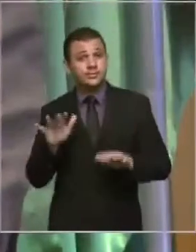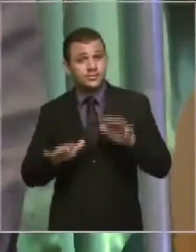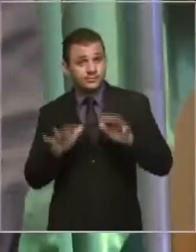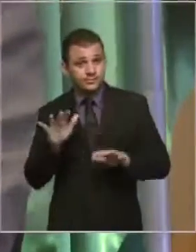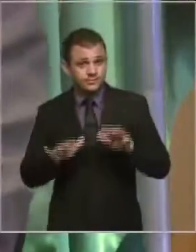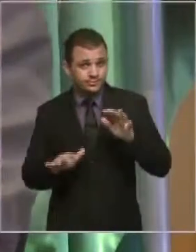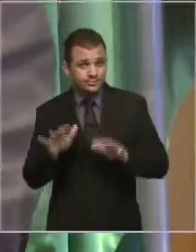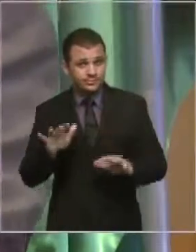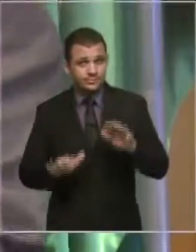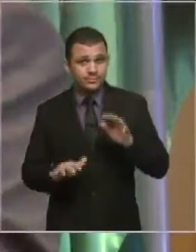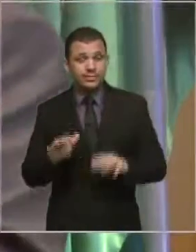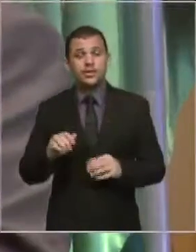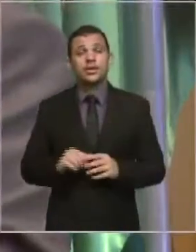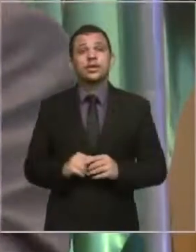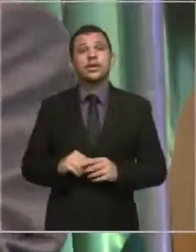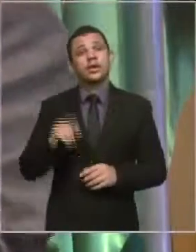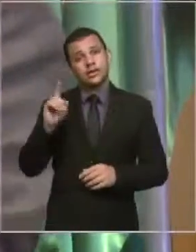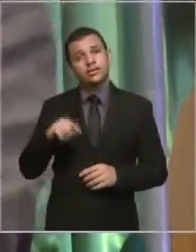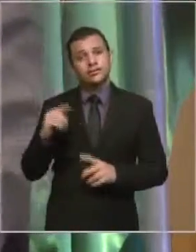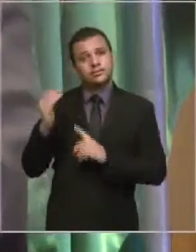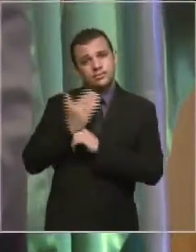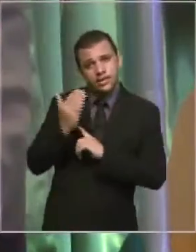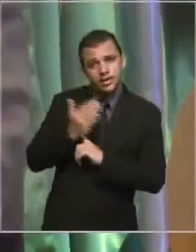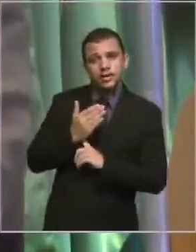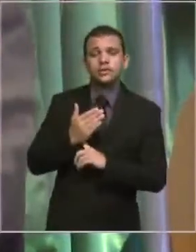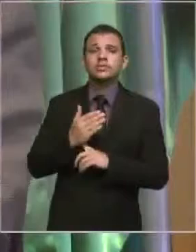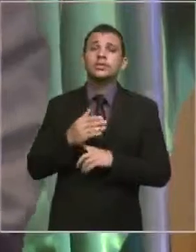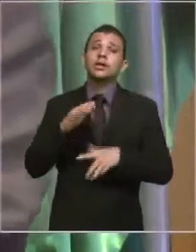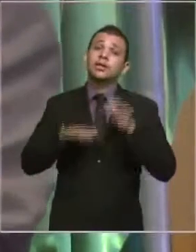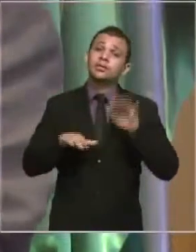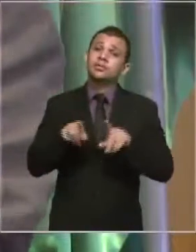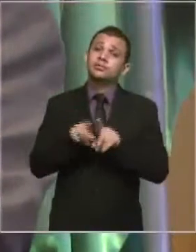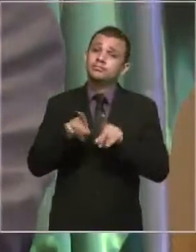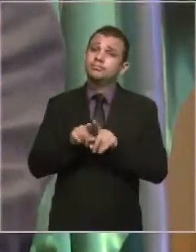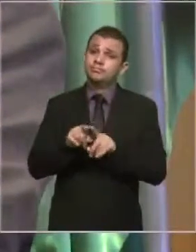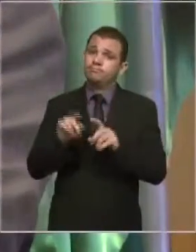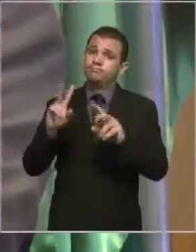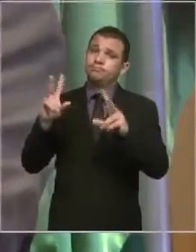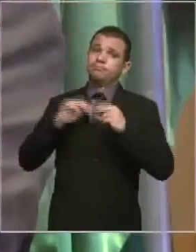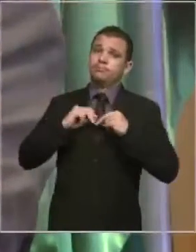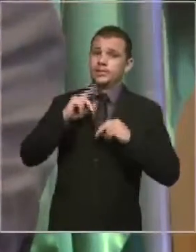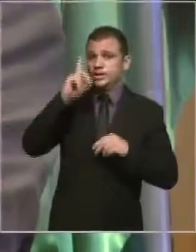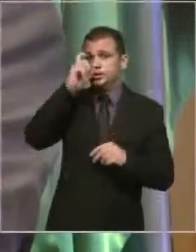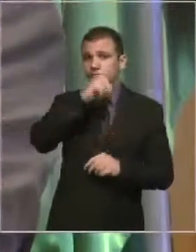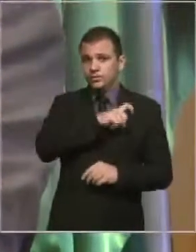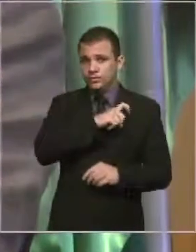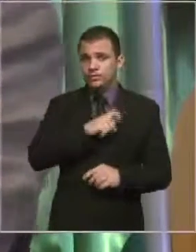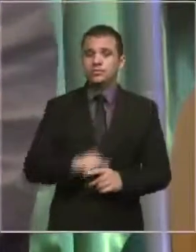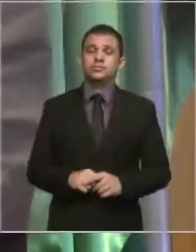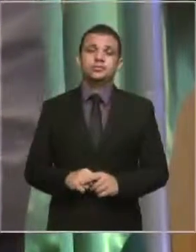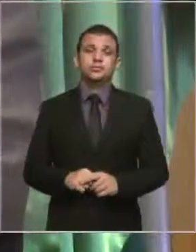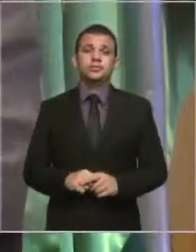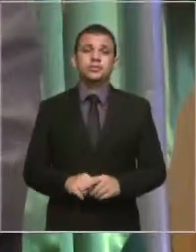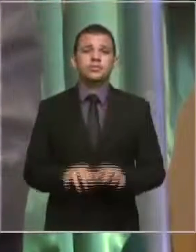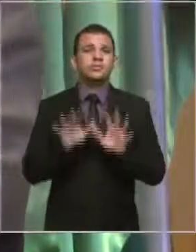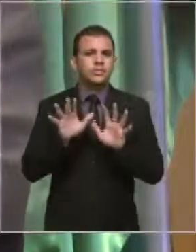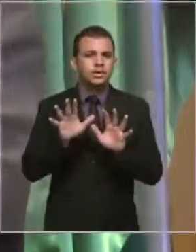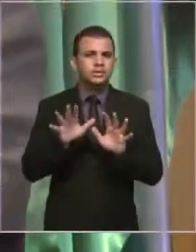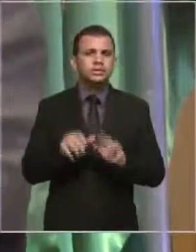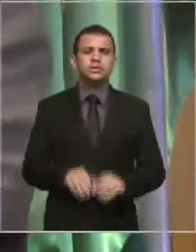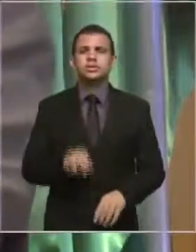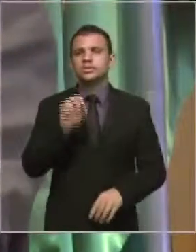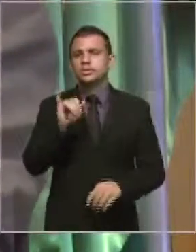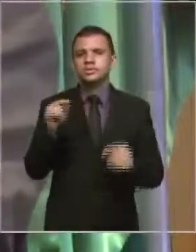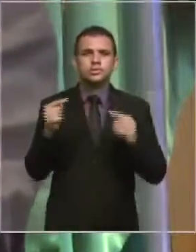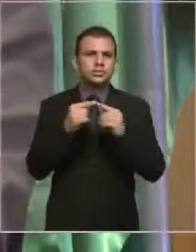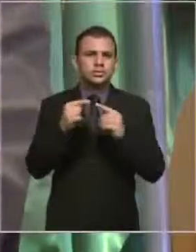é muitas vezes benefício e muitas vezes dificuldade. Mas, no quesito